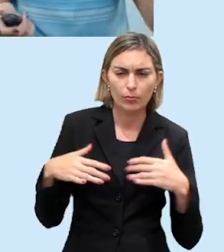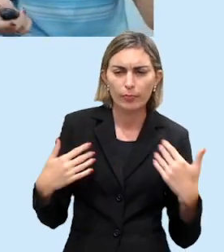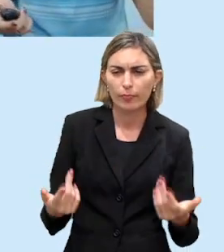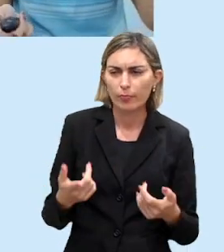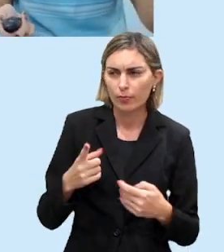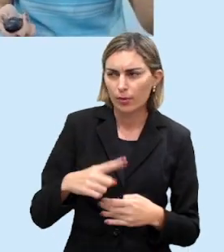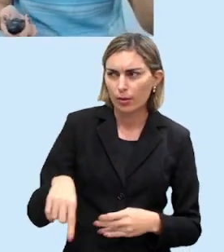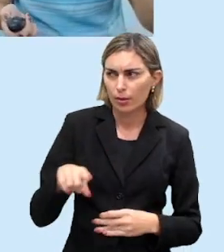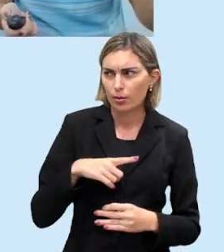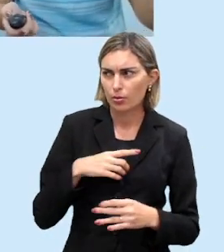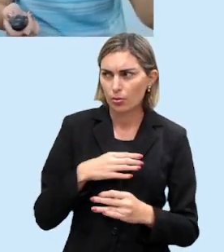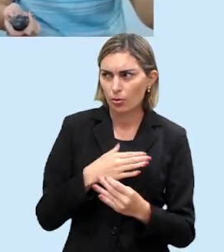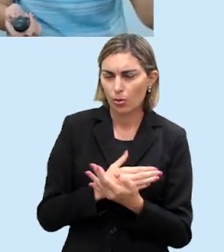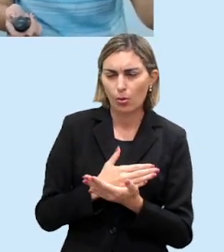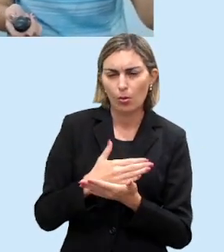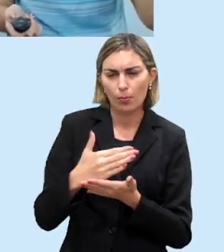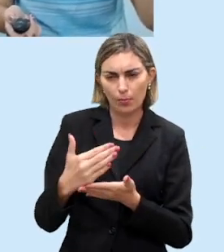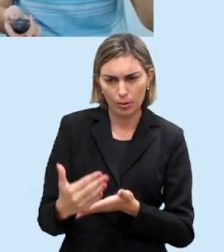gente começa